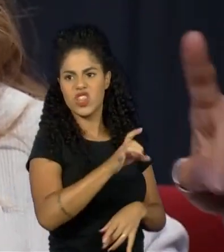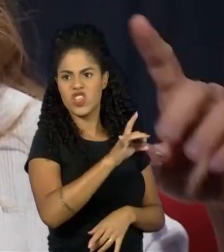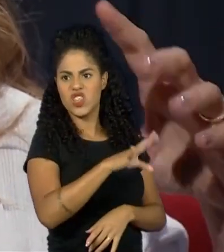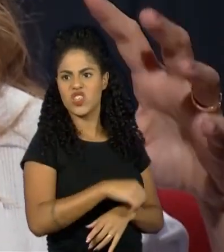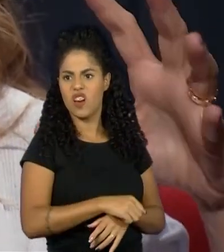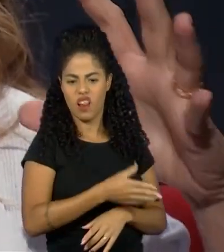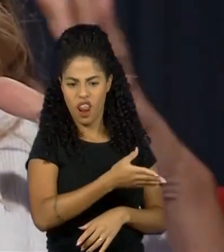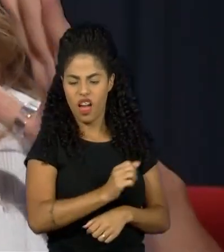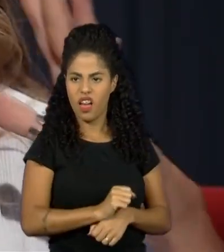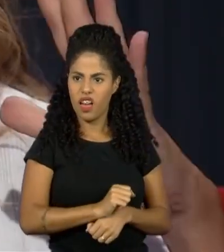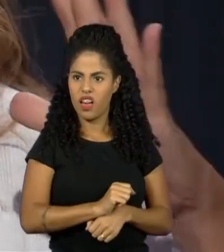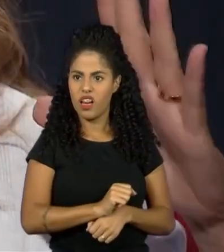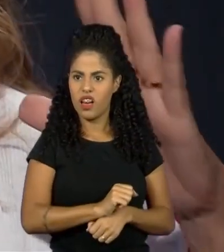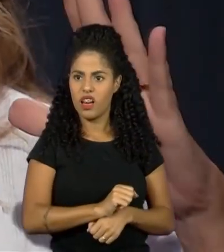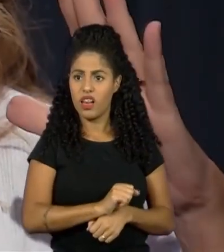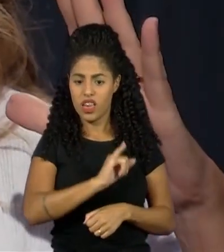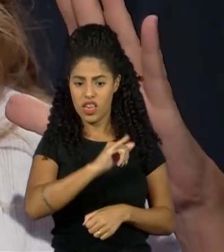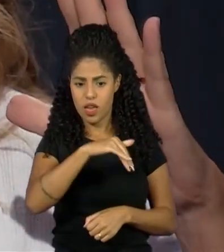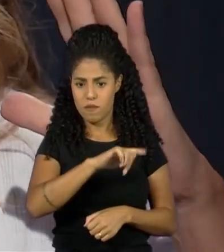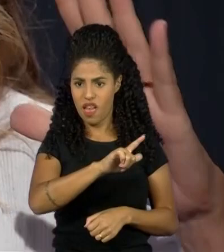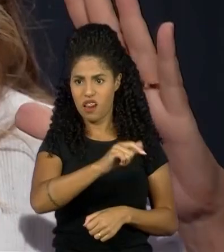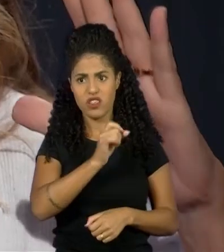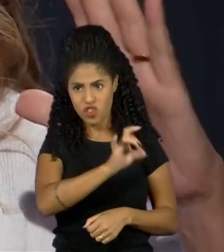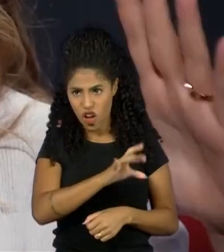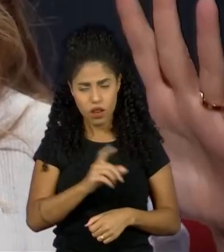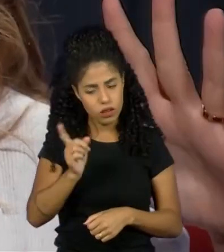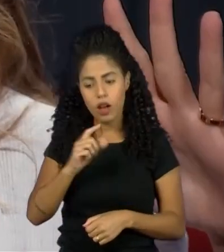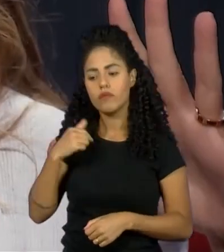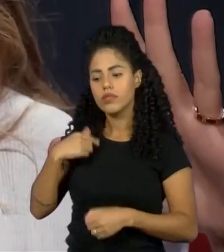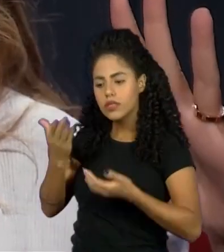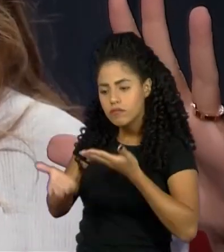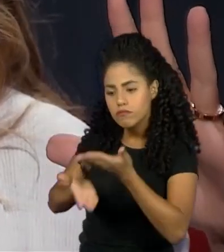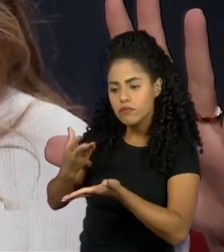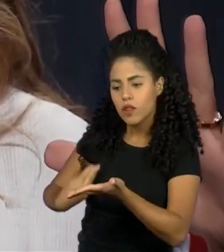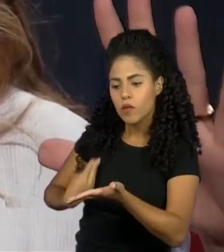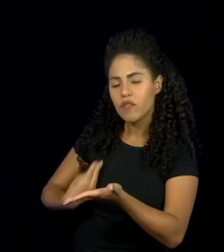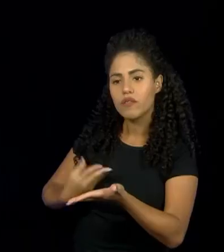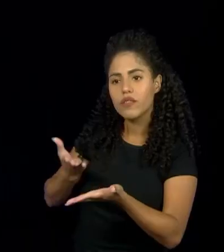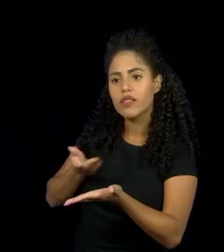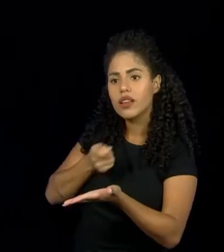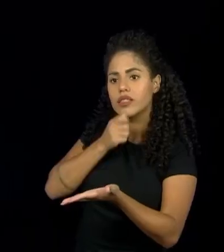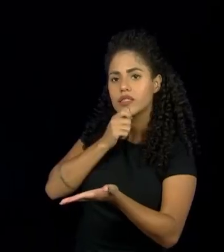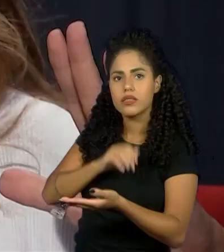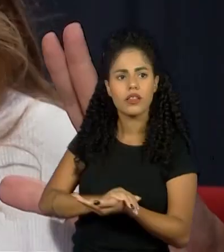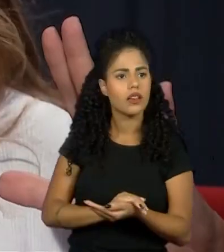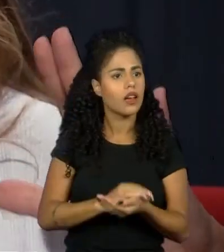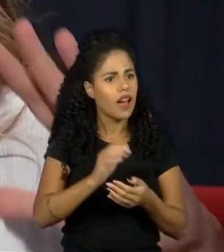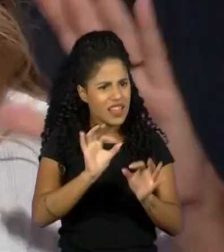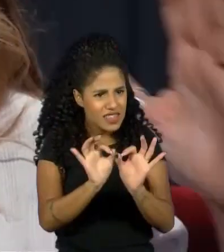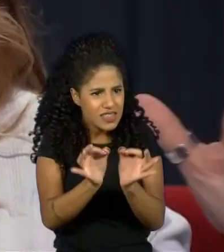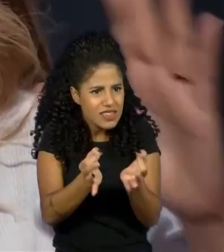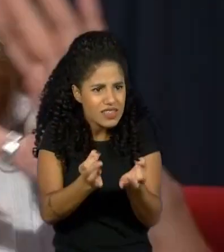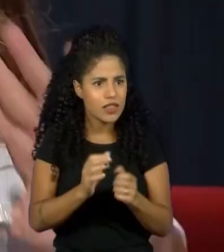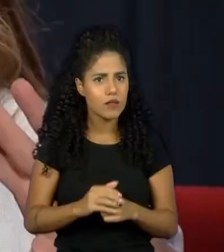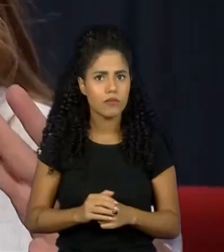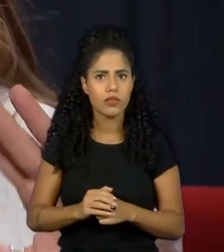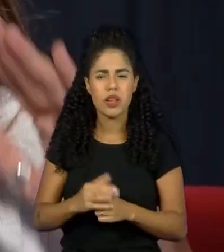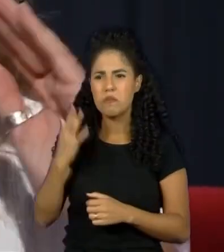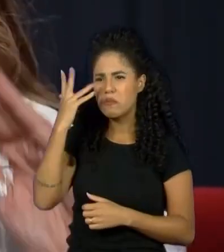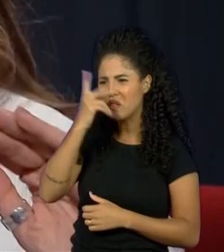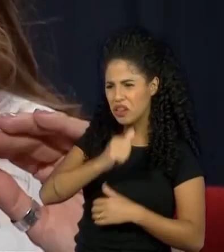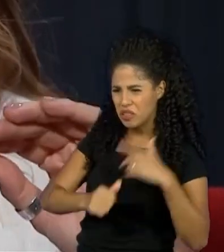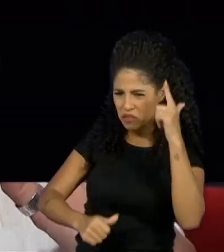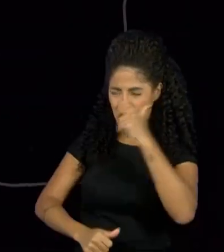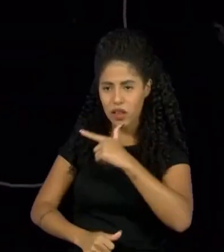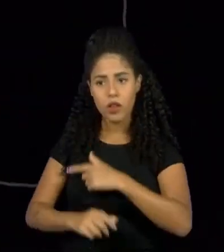paliativo na minha opinião é como água potável é básico é básico não é bonito nem feio